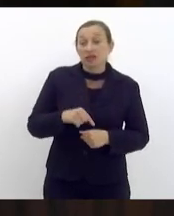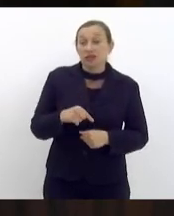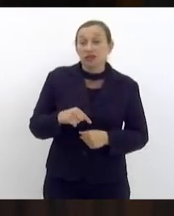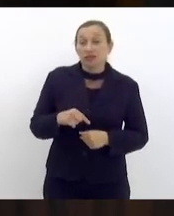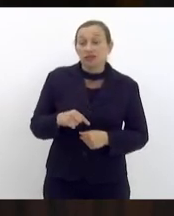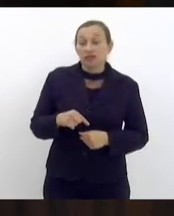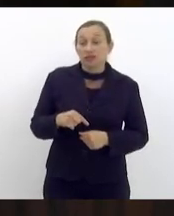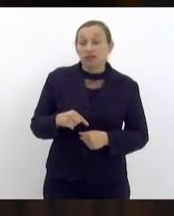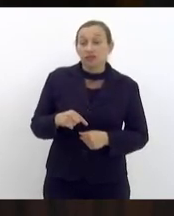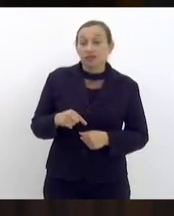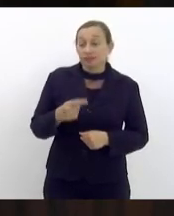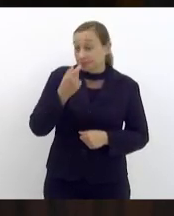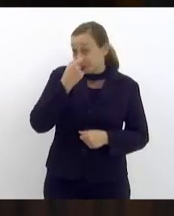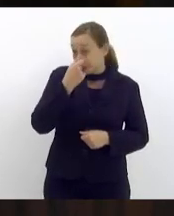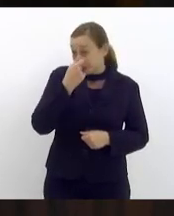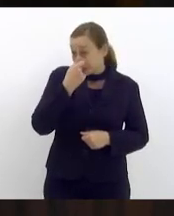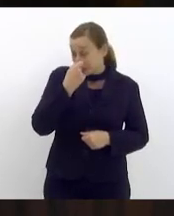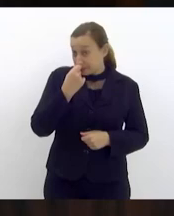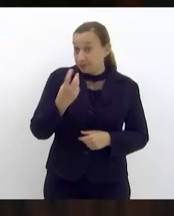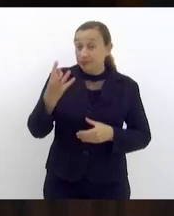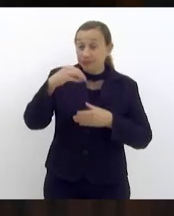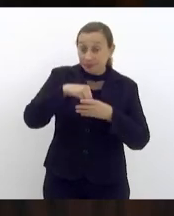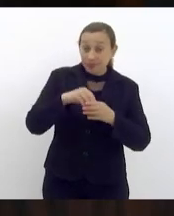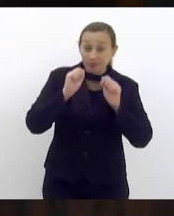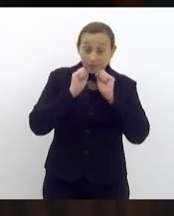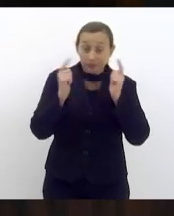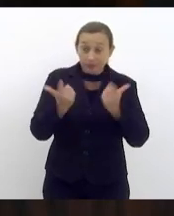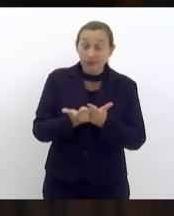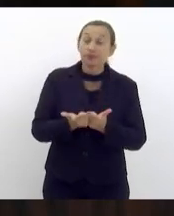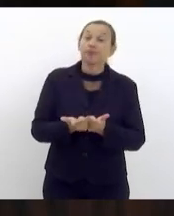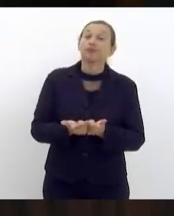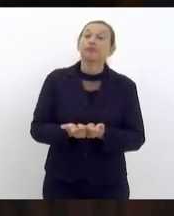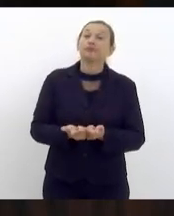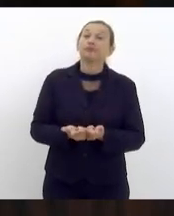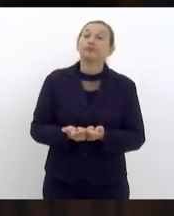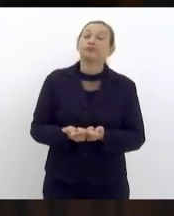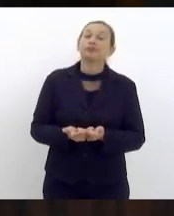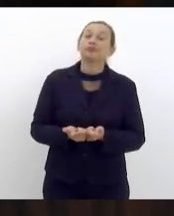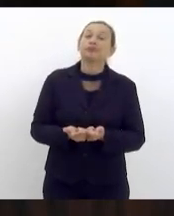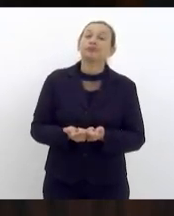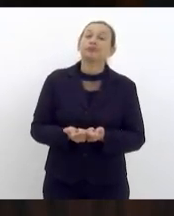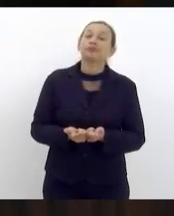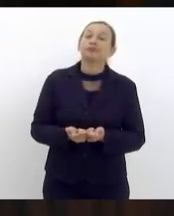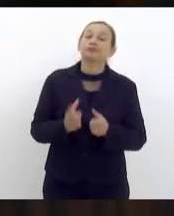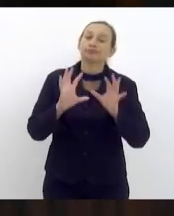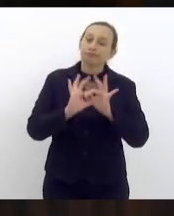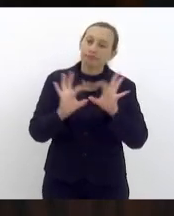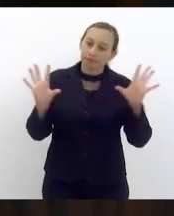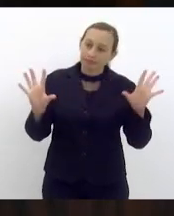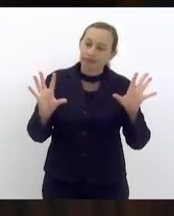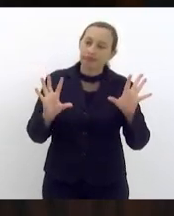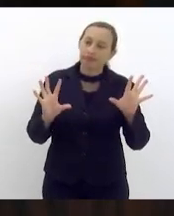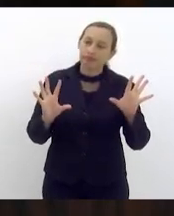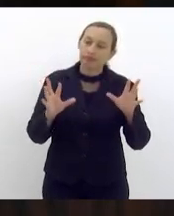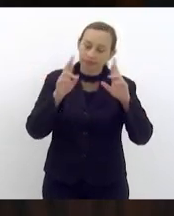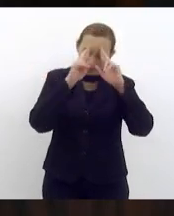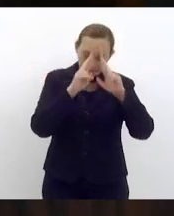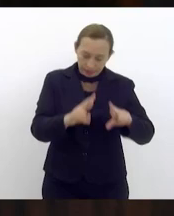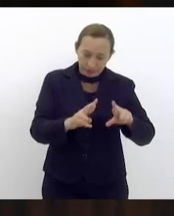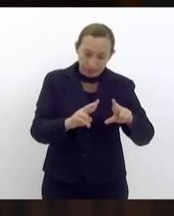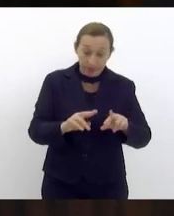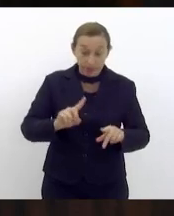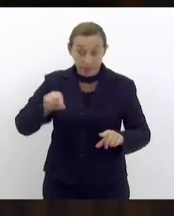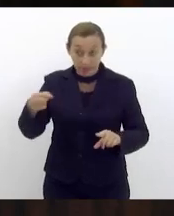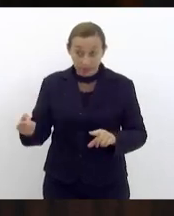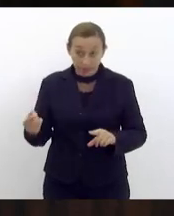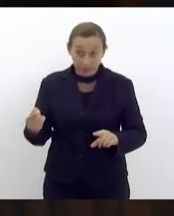no dentro da Assembleia é para que a gente possa ter democracia ter respeito ao